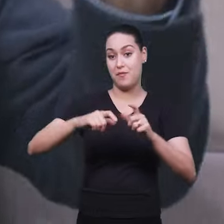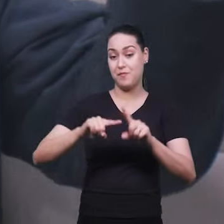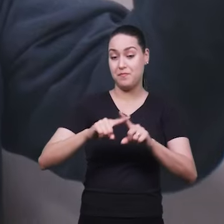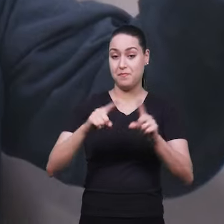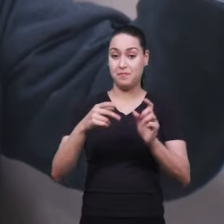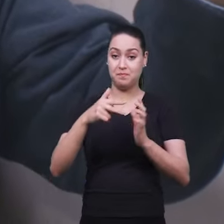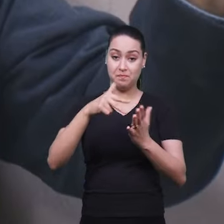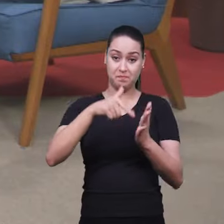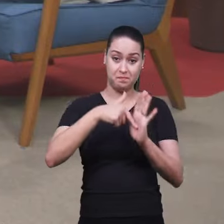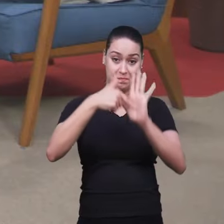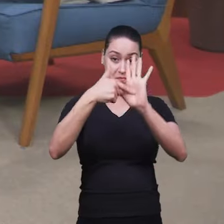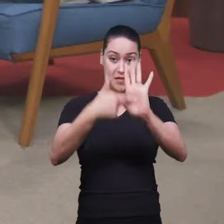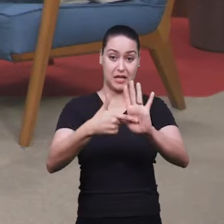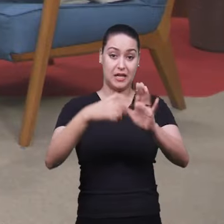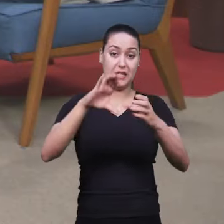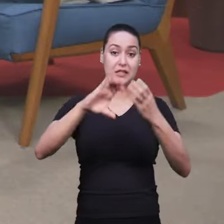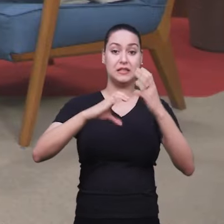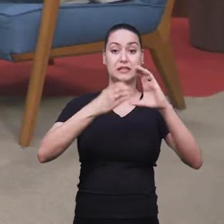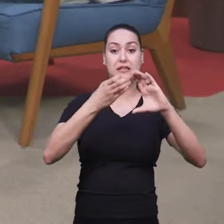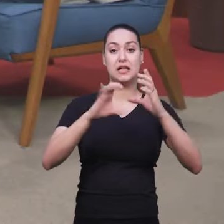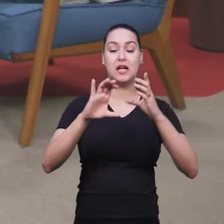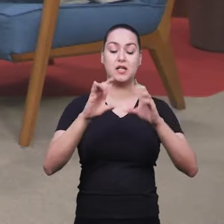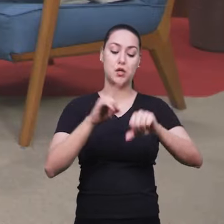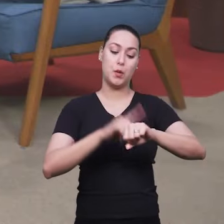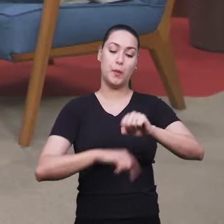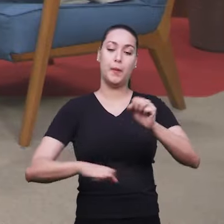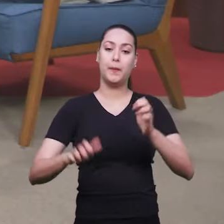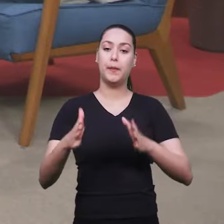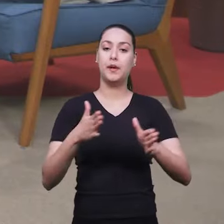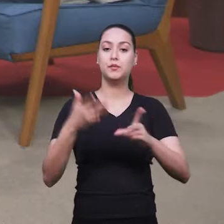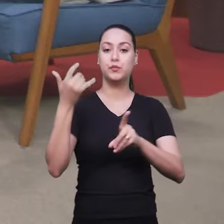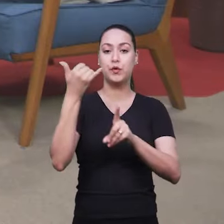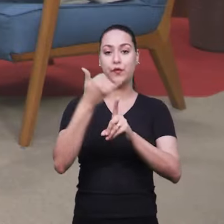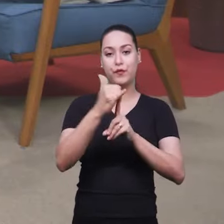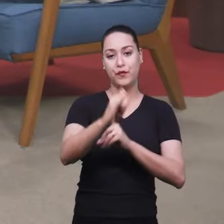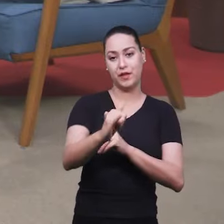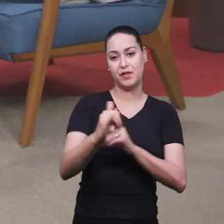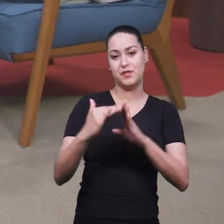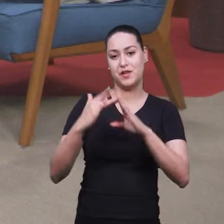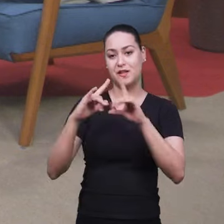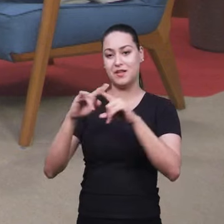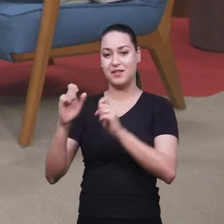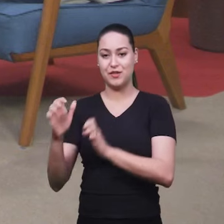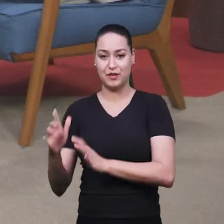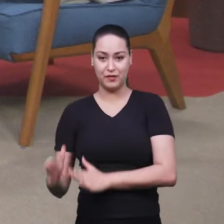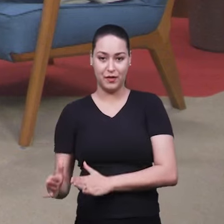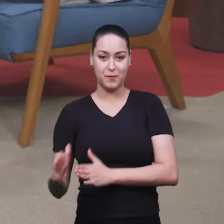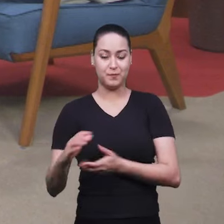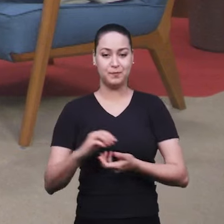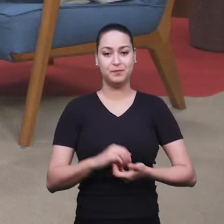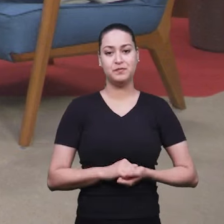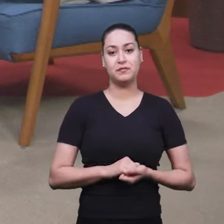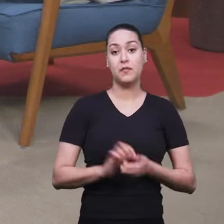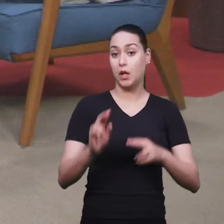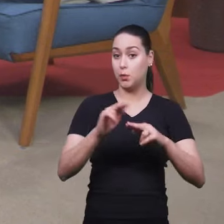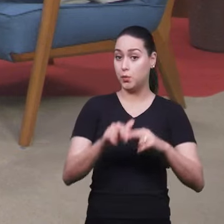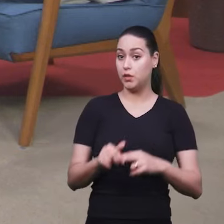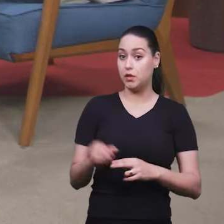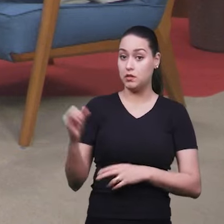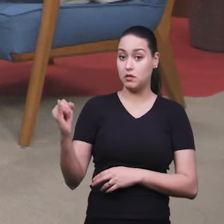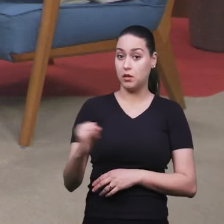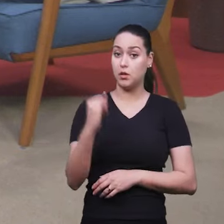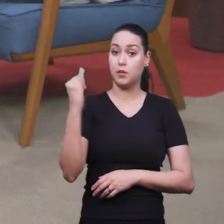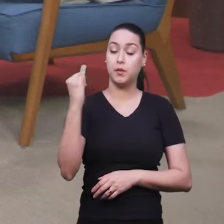como é citada aqui em Cantares, remete ao aspecto profético da igreja fiel. Daí isso é tão